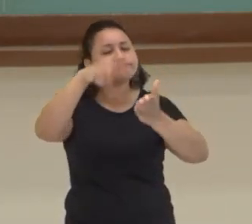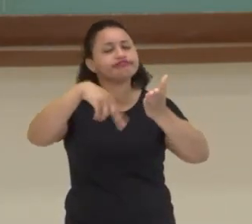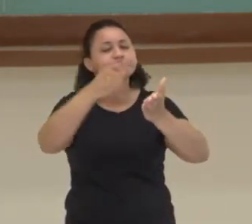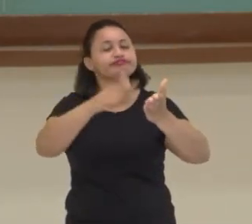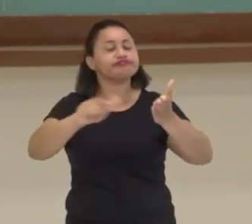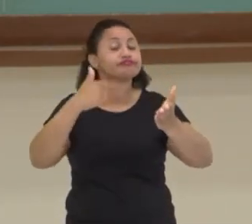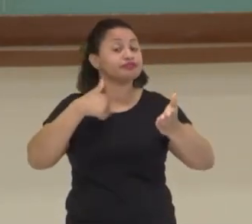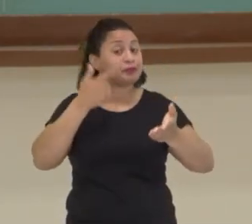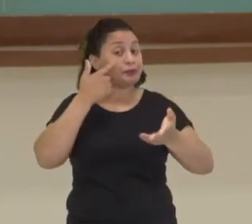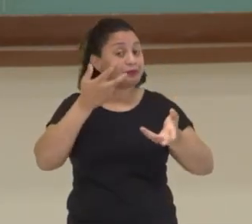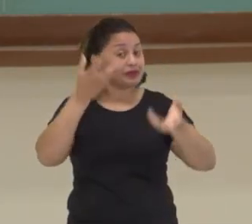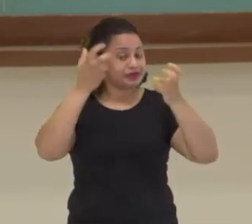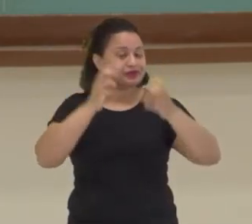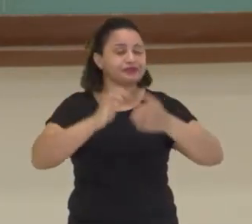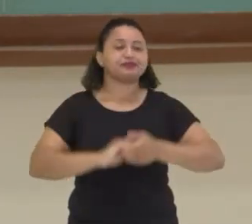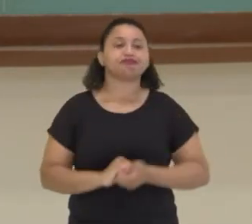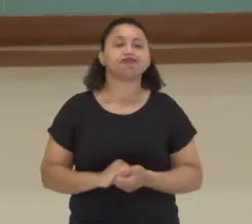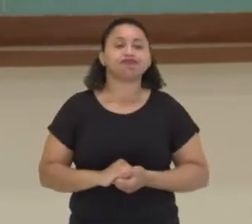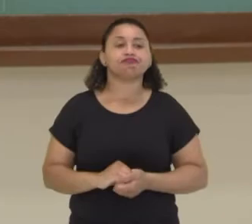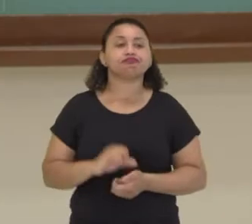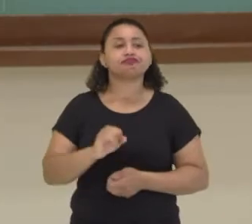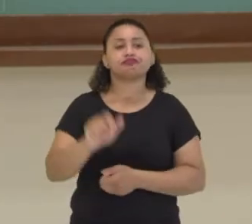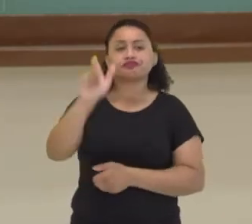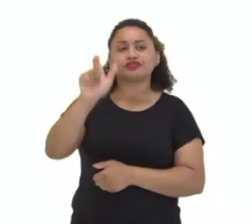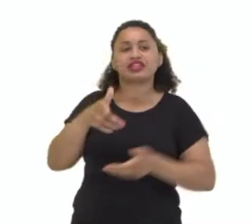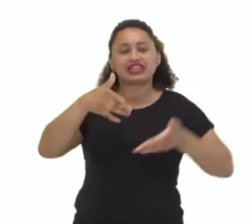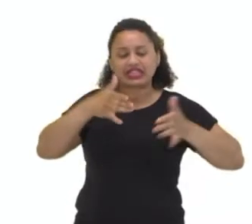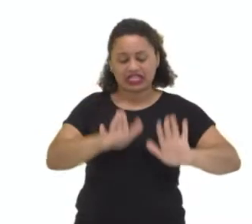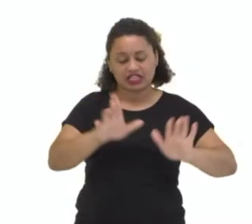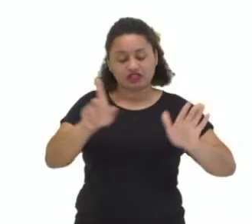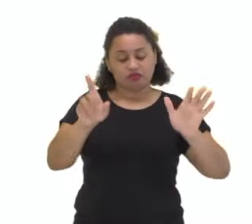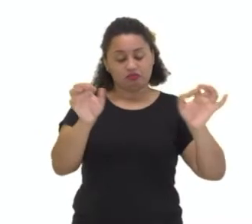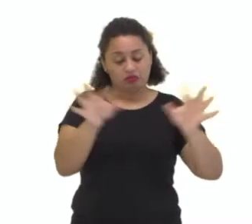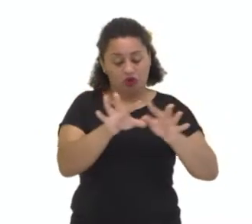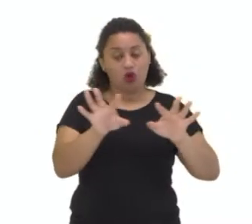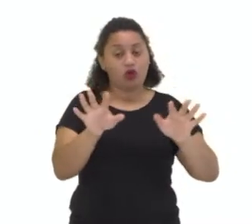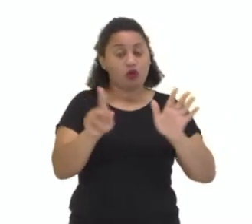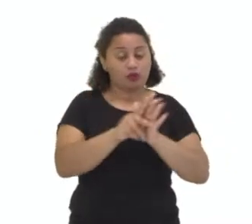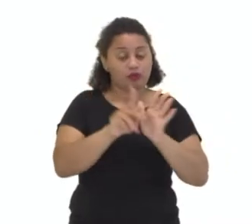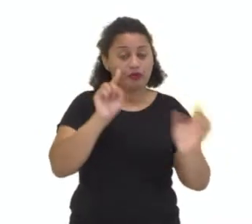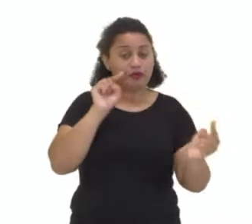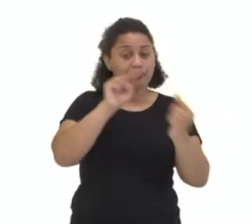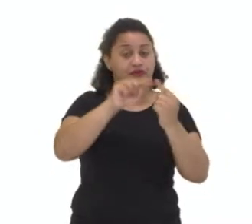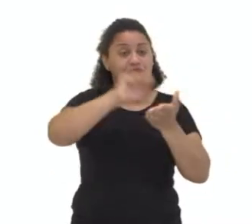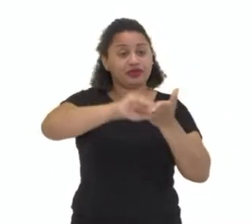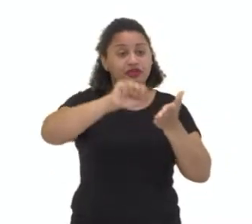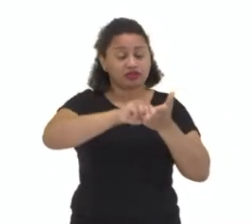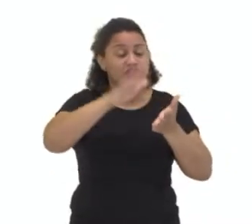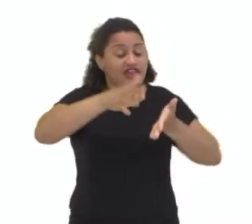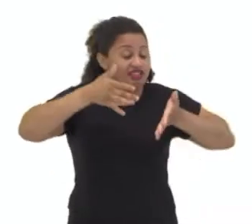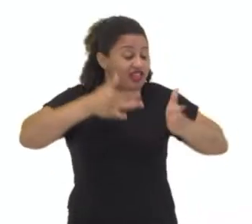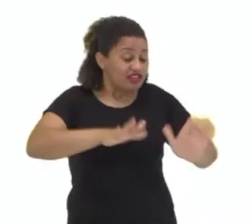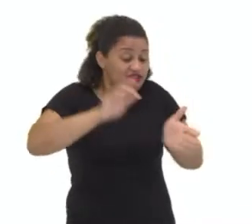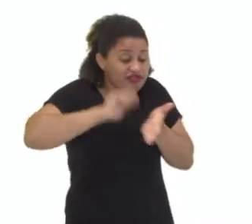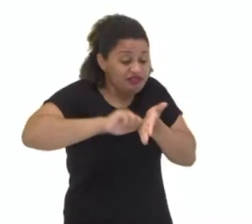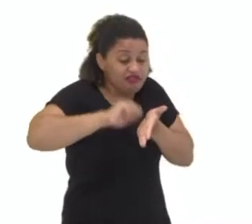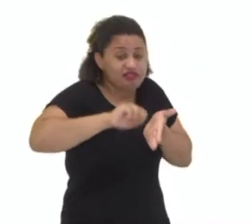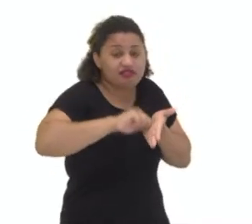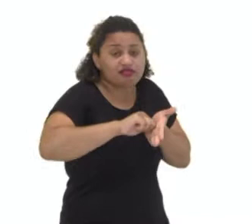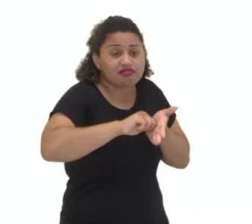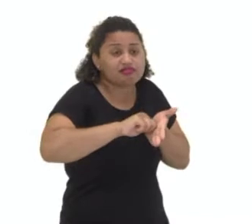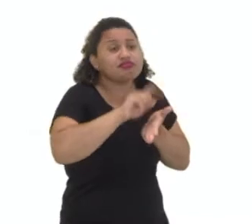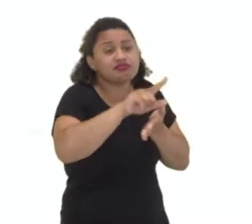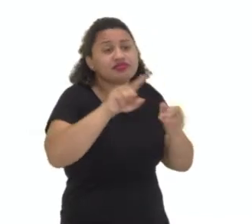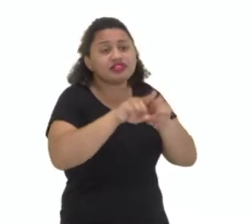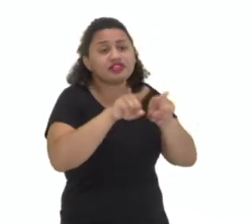observe comigo. Se alguém nascesse para escrever, haveria de nascer logo escrevendo, ao mesmo